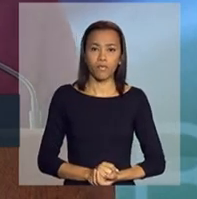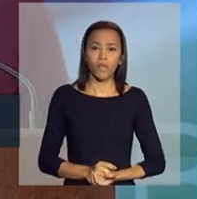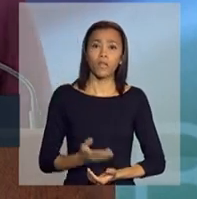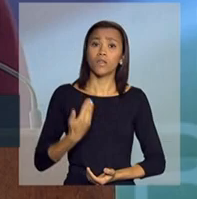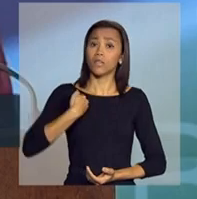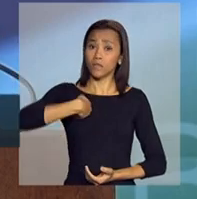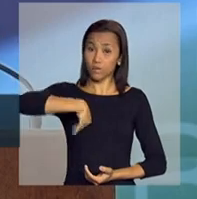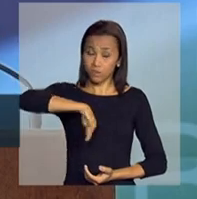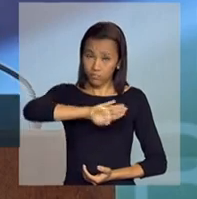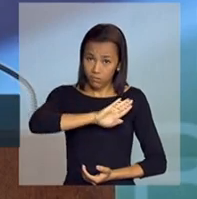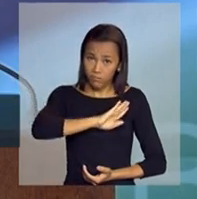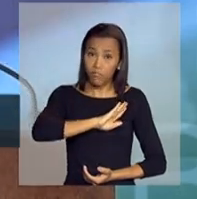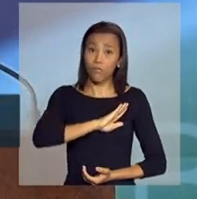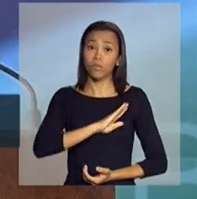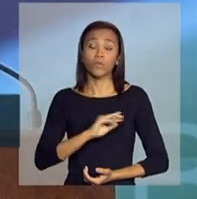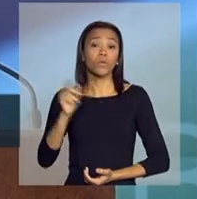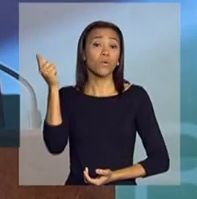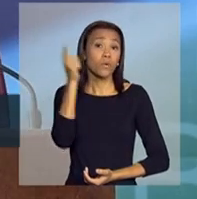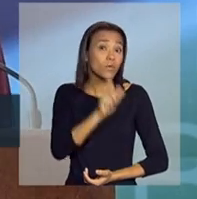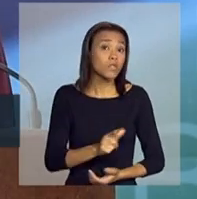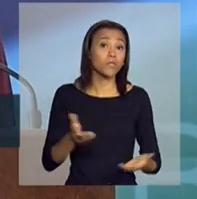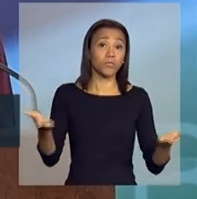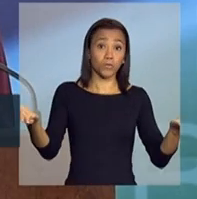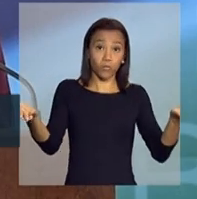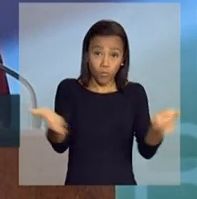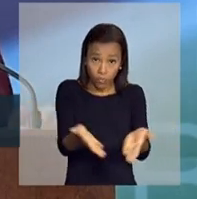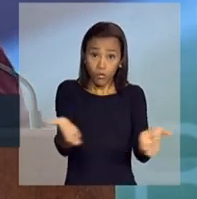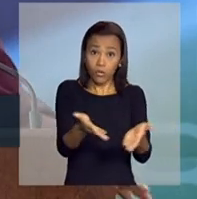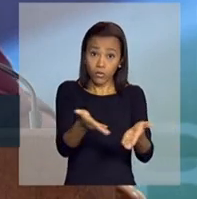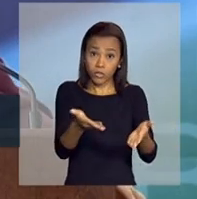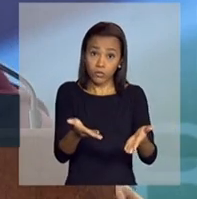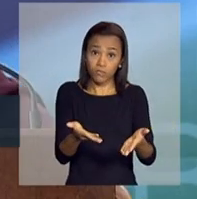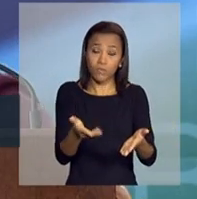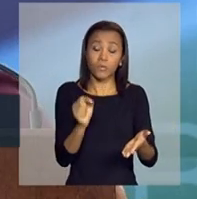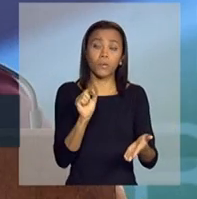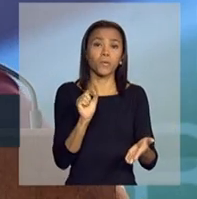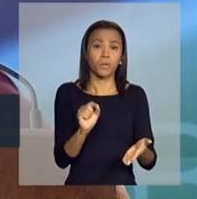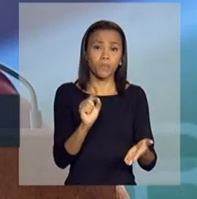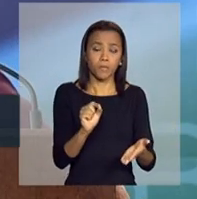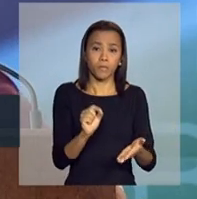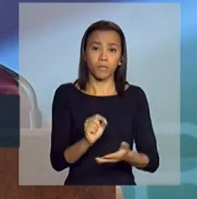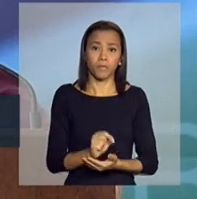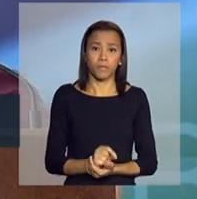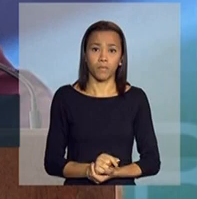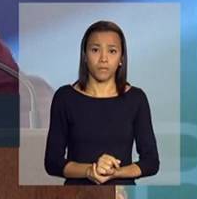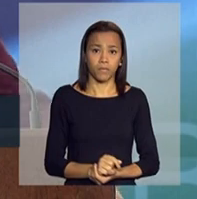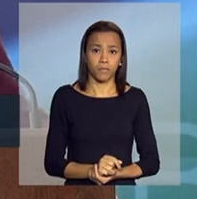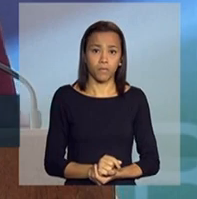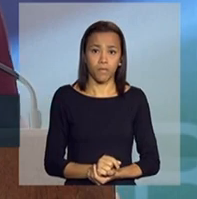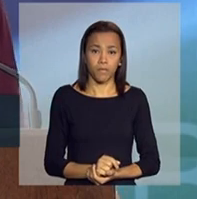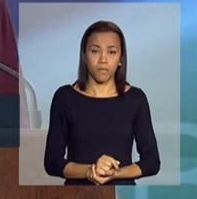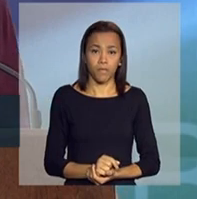nós chegamos hoje a um patamar. A ida do